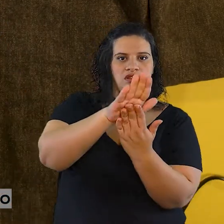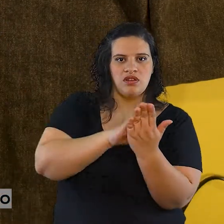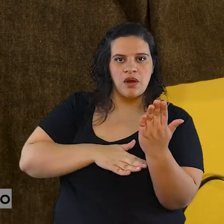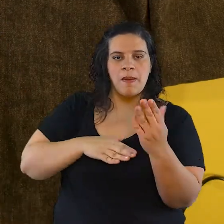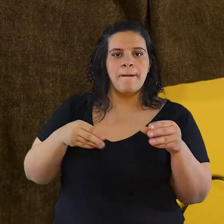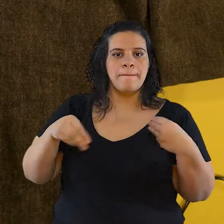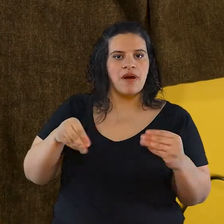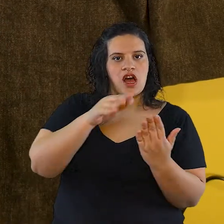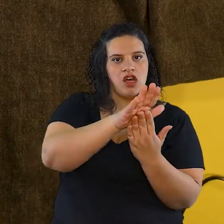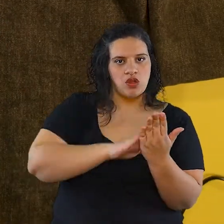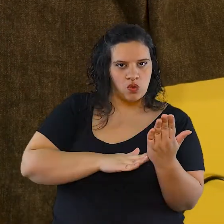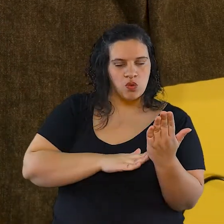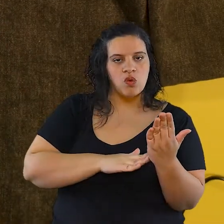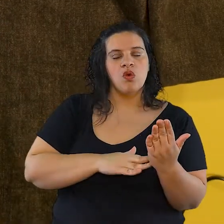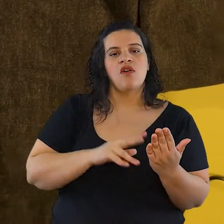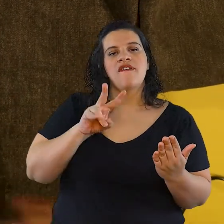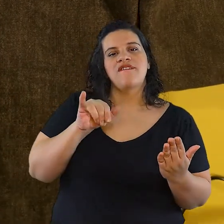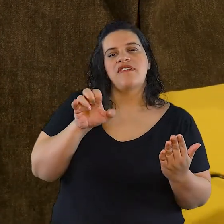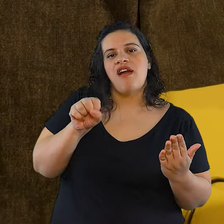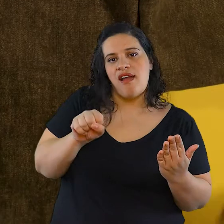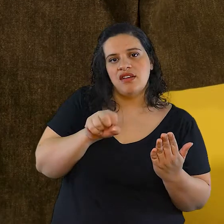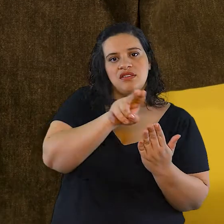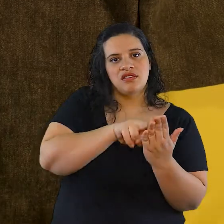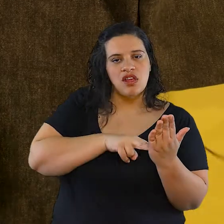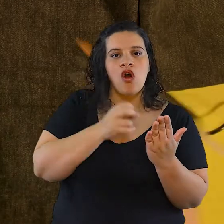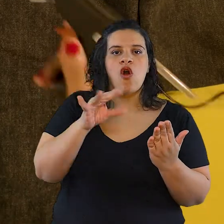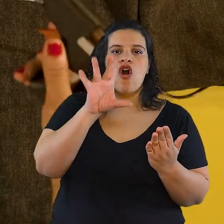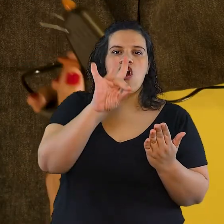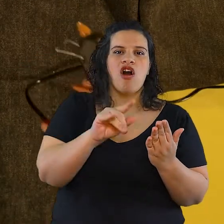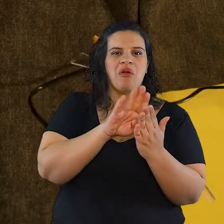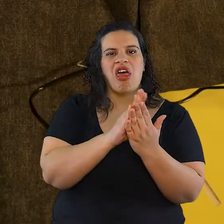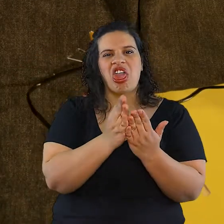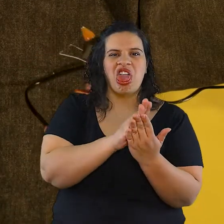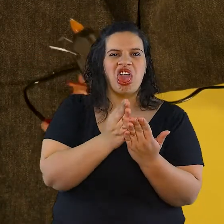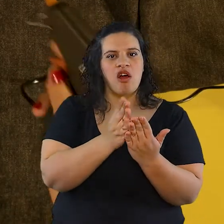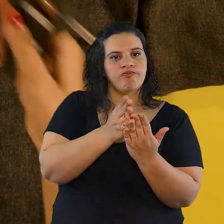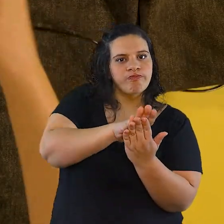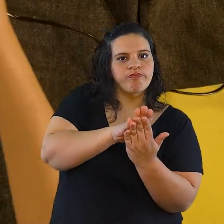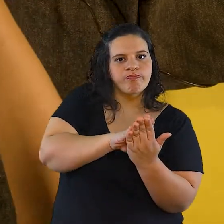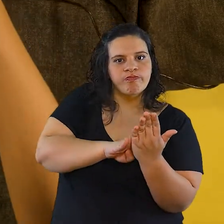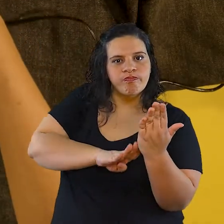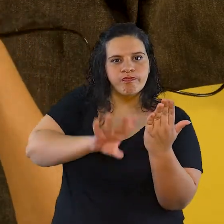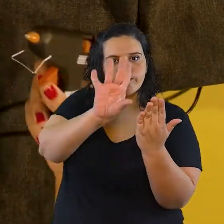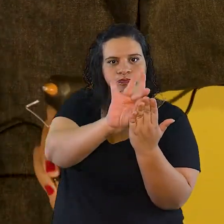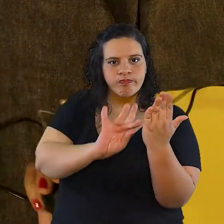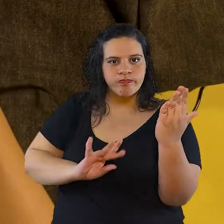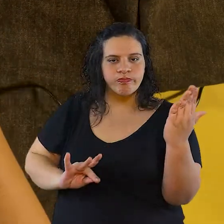fazer um acabamento, colocar um viés, ou até colar para ela não ficar andando, tá vendo assim?